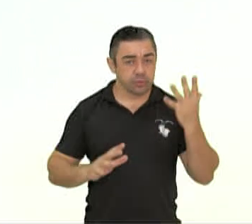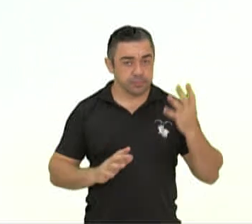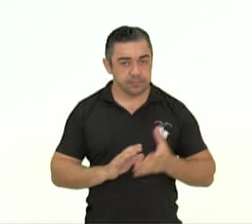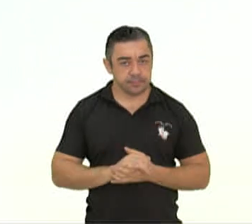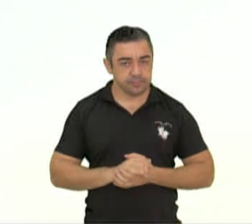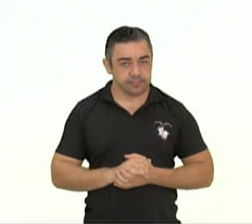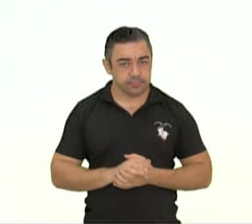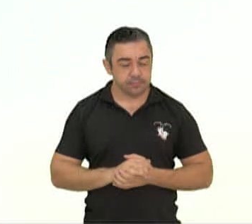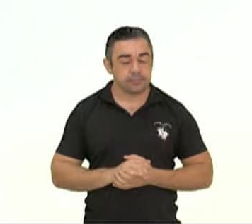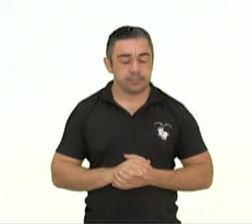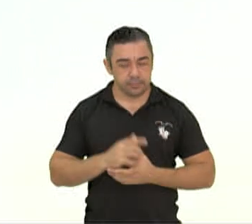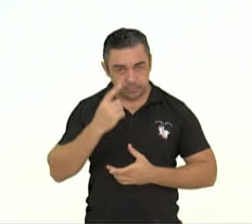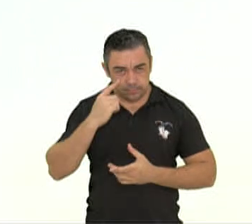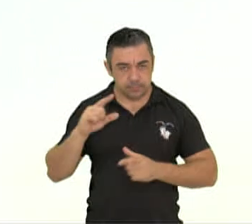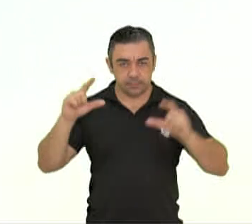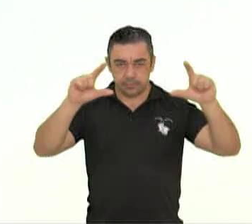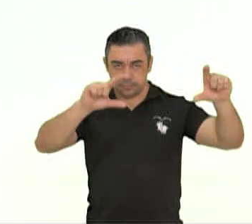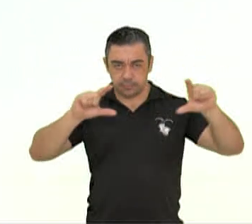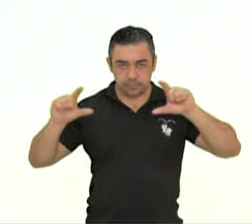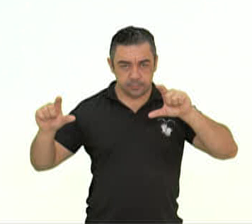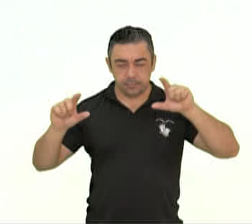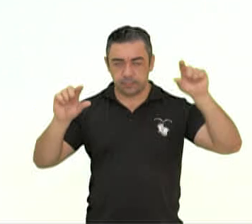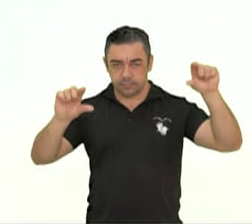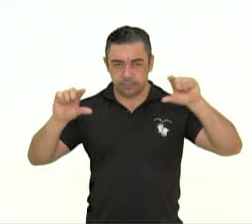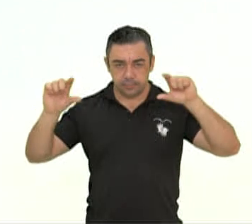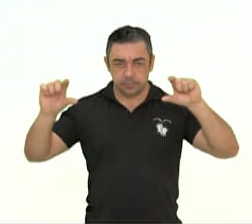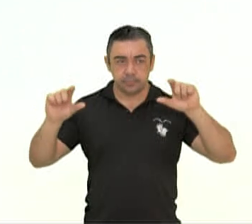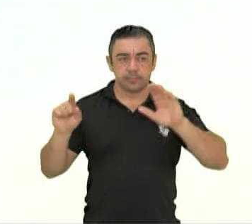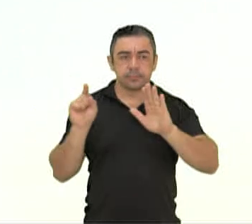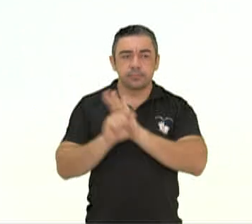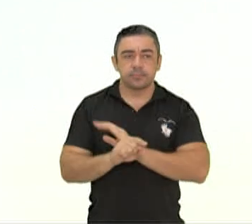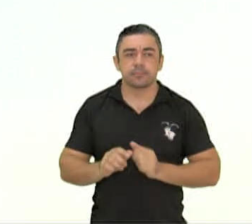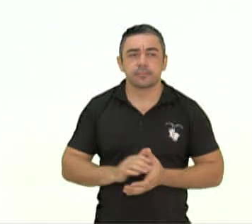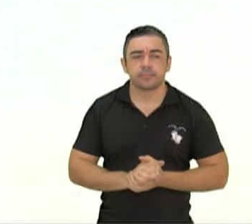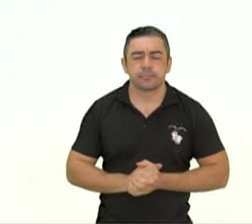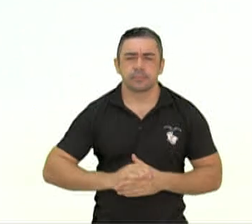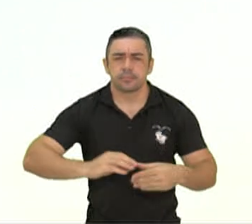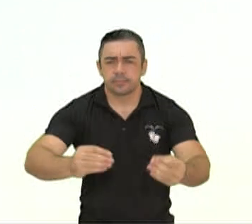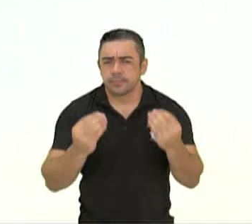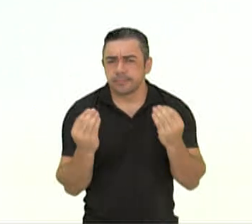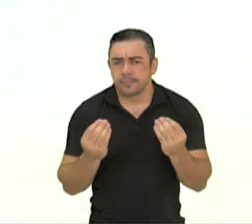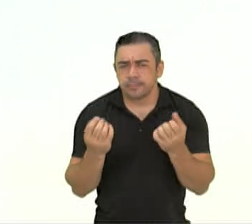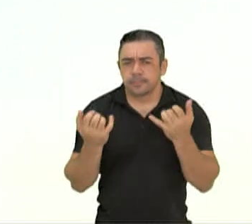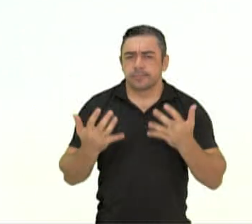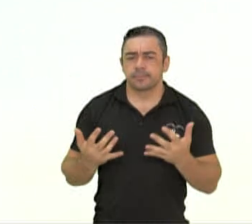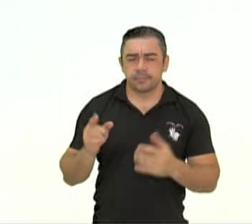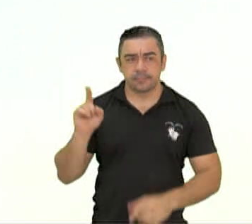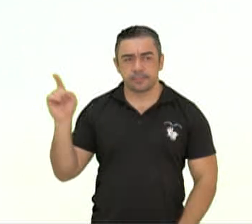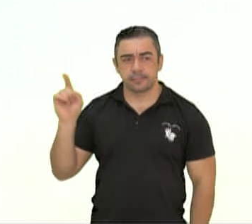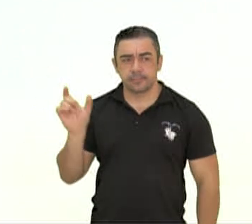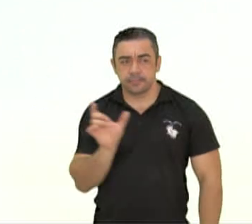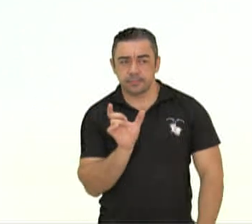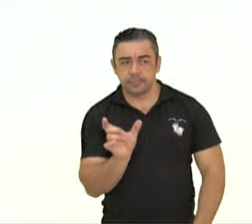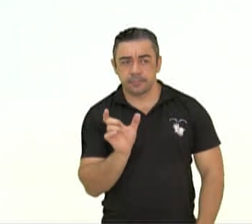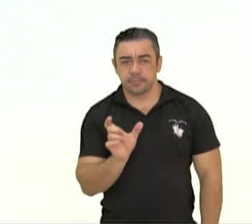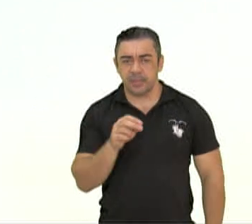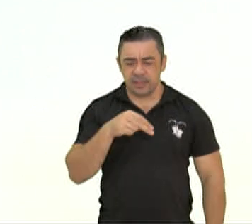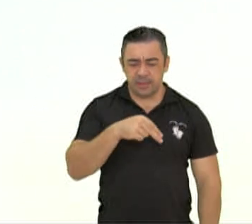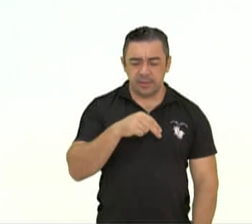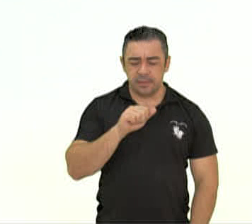Bom, então ali tem uma perguntinha pra gente. Como explicar a expressão destacada